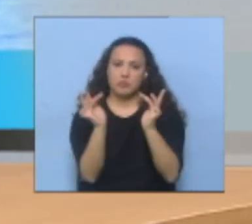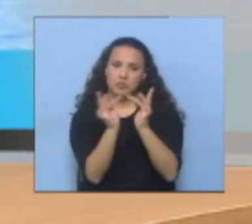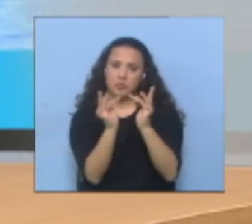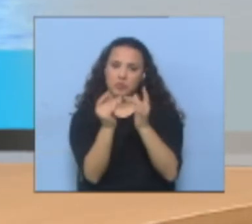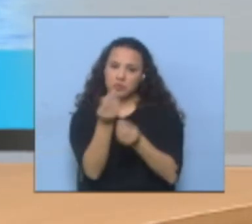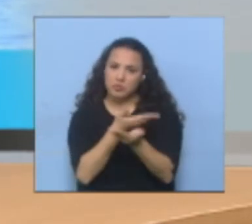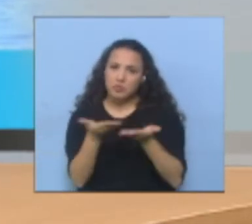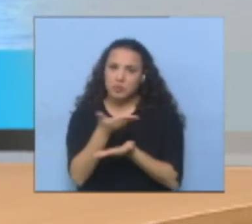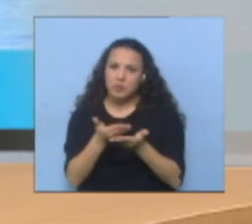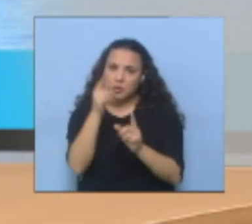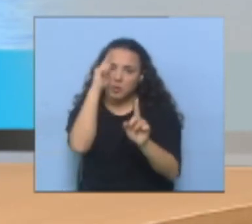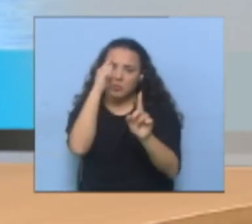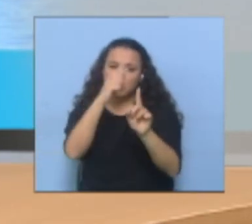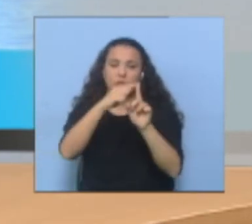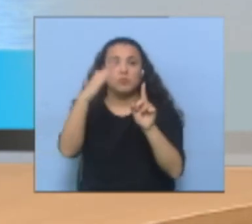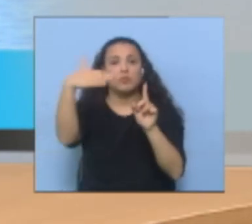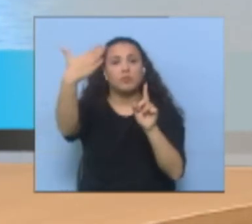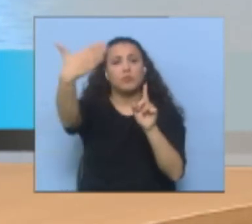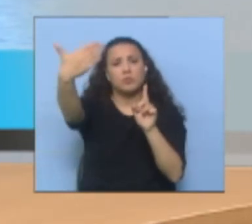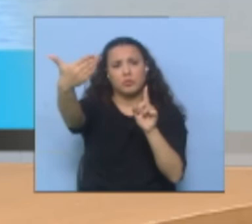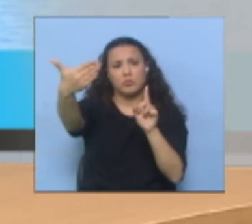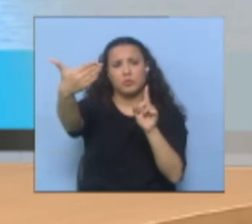com o objetivo futuro de estabelecimento